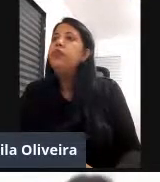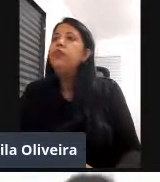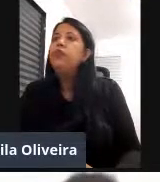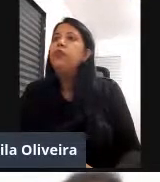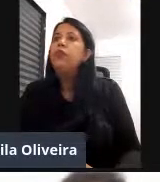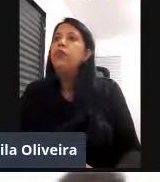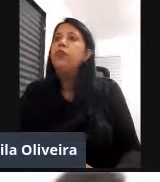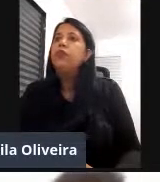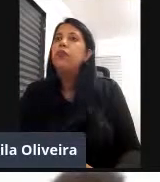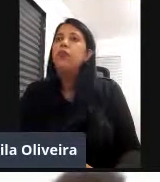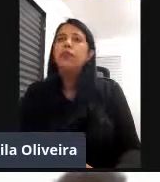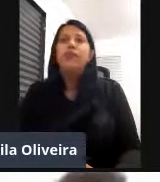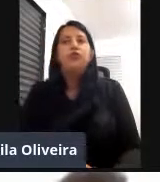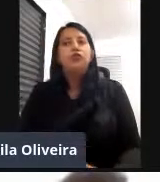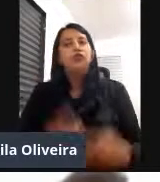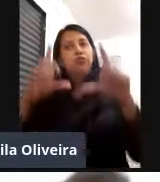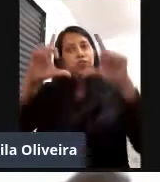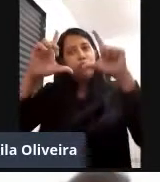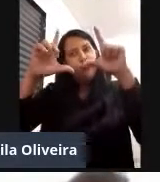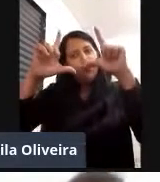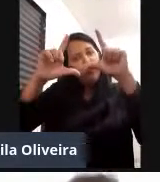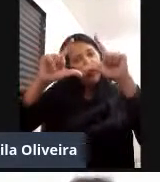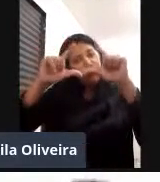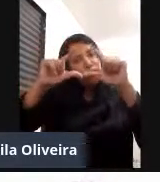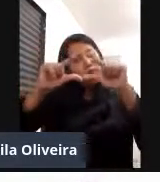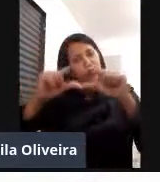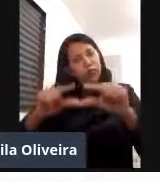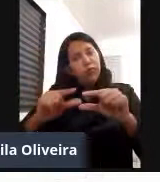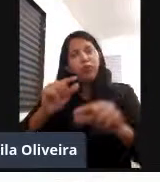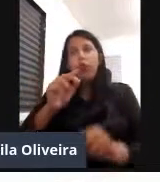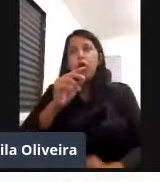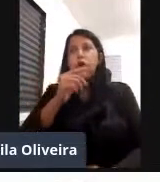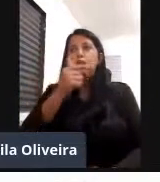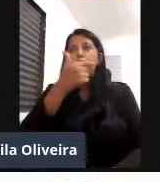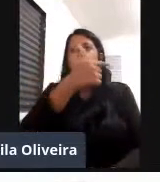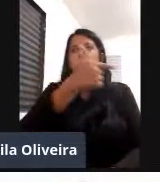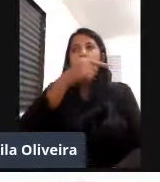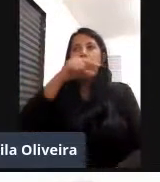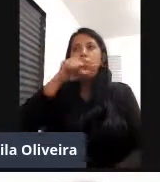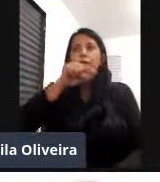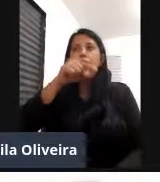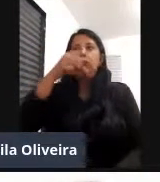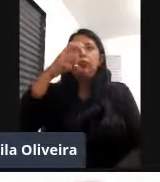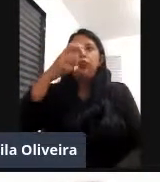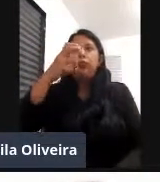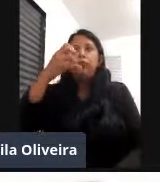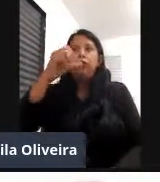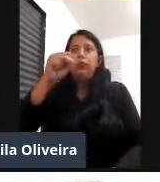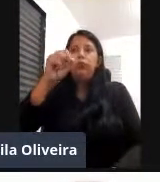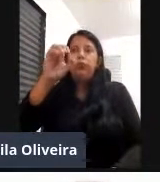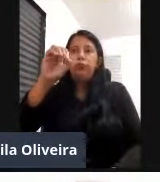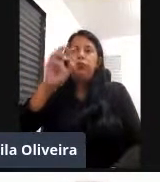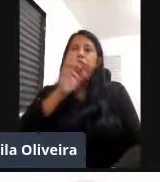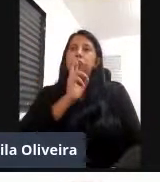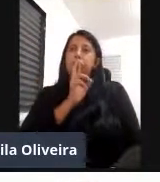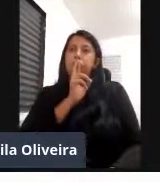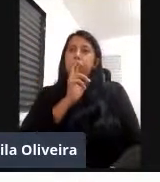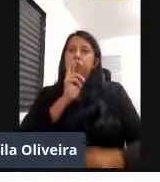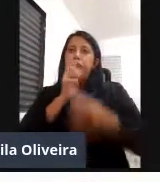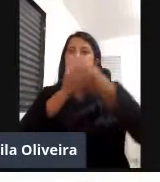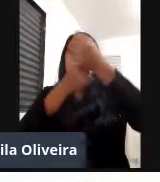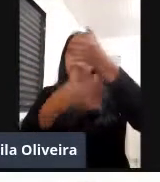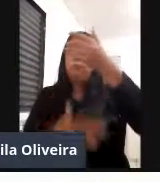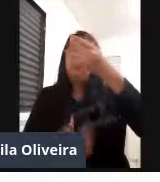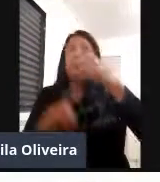Olha só como diferenciou. Olha como caiu o número de resultados